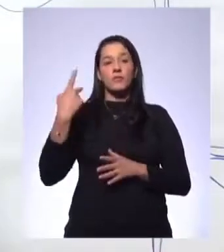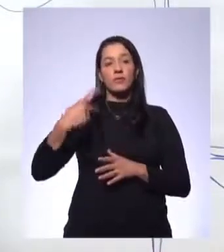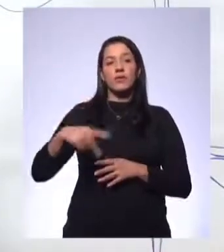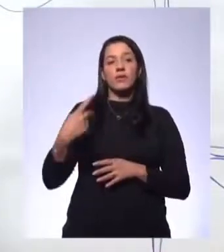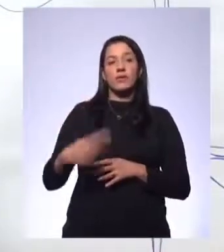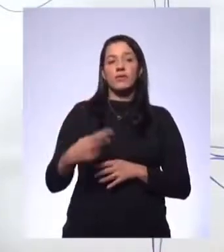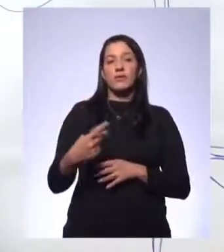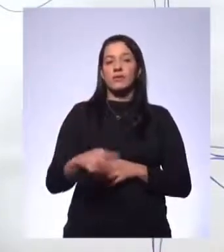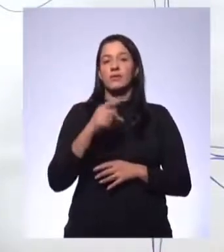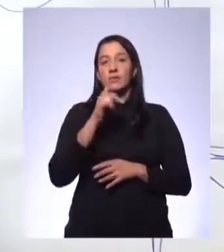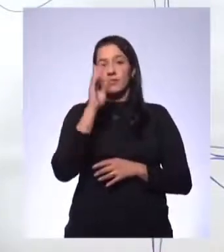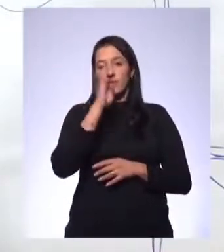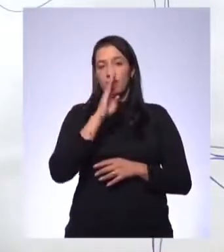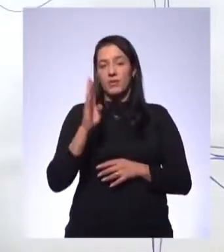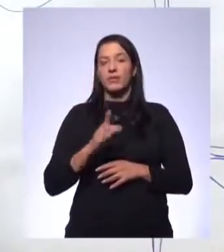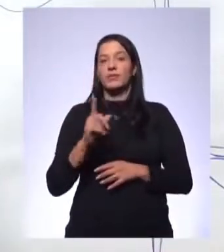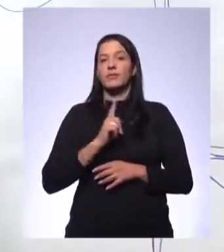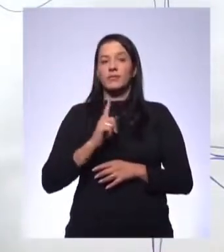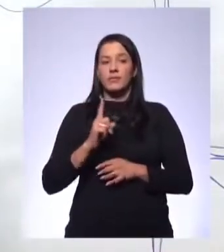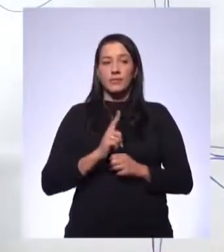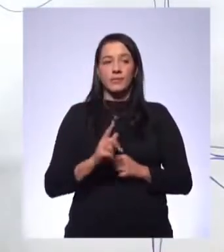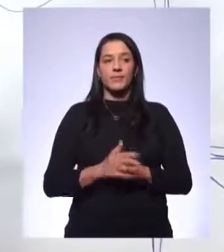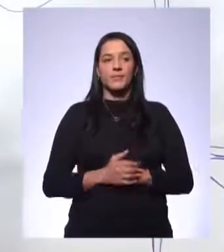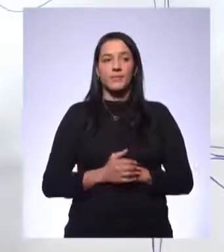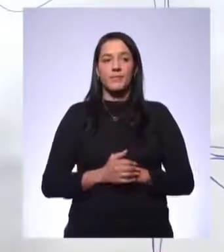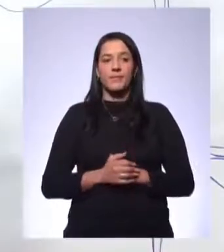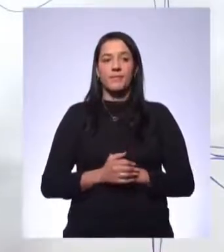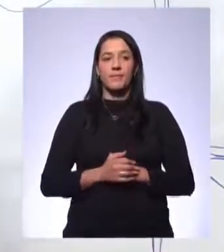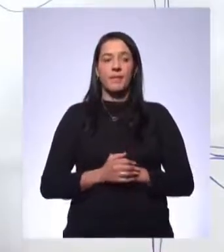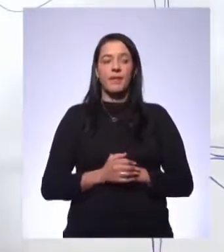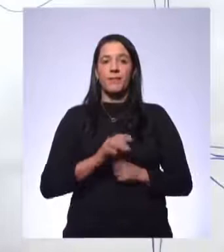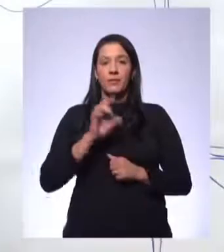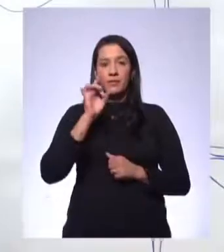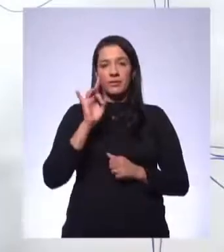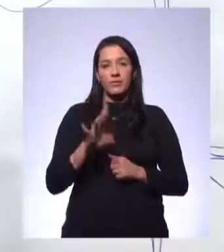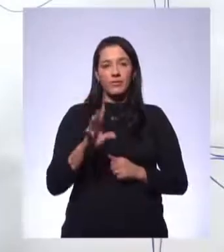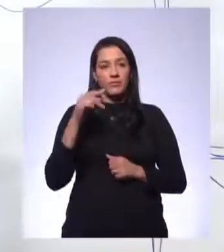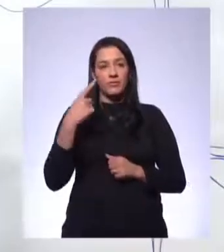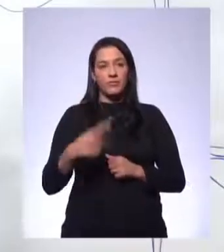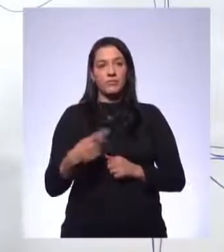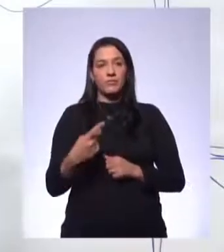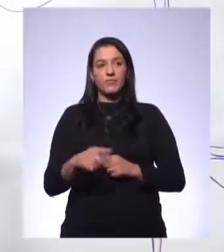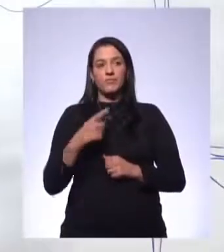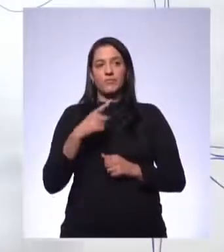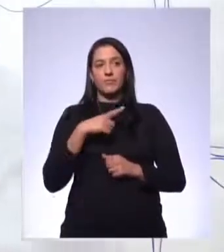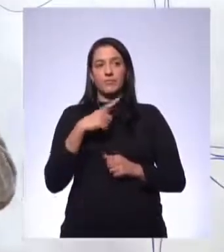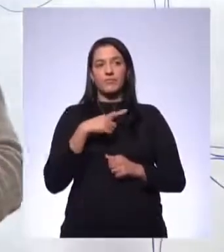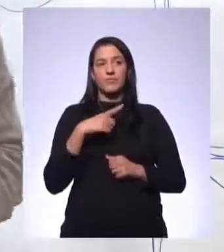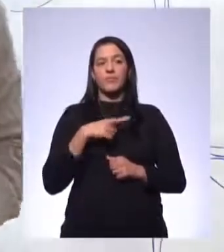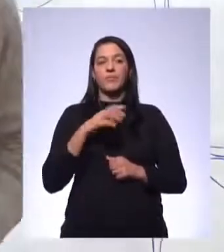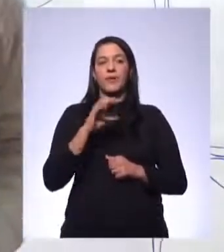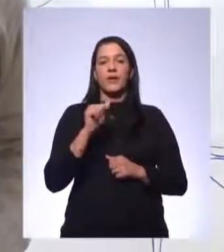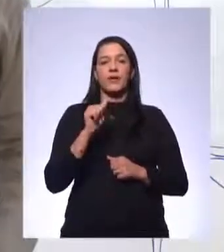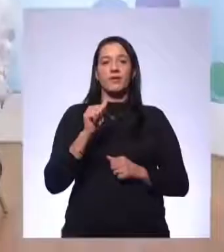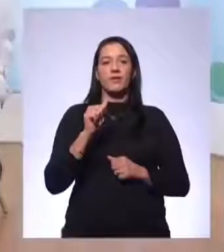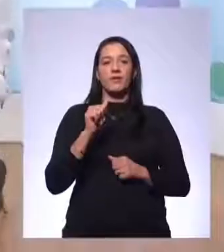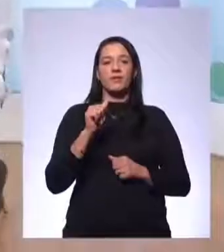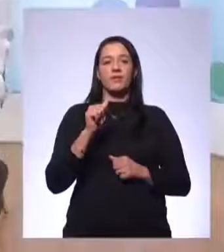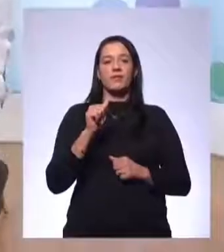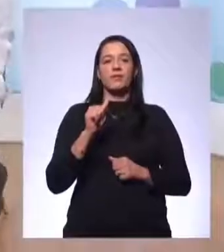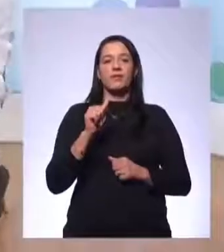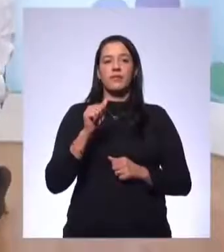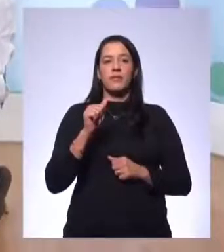não é pouco não. A gente tem, quer dizer, não é só do Brasil, a gente tem... Os aquíferos. Os aquíferos. Eu vou falar